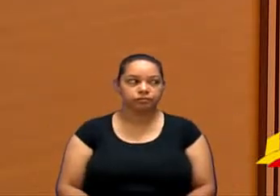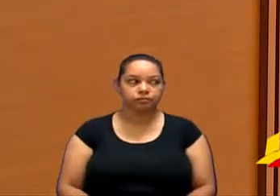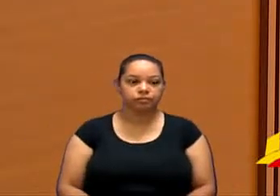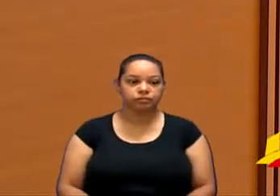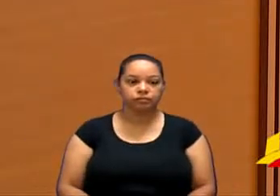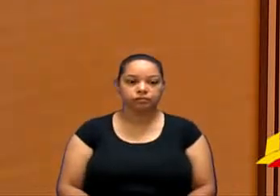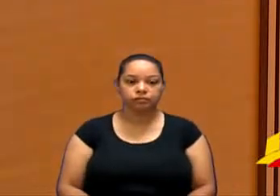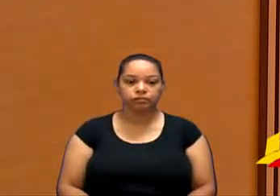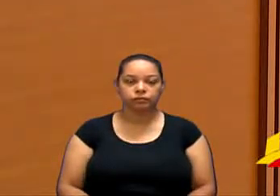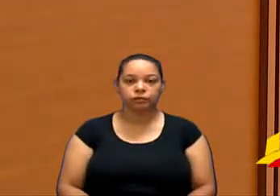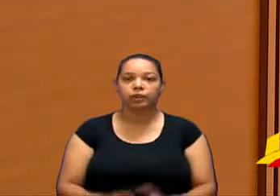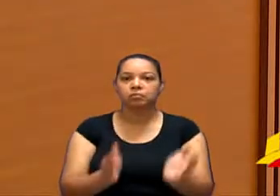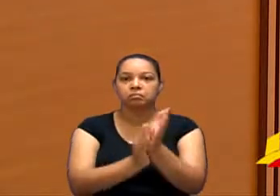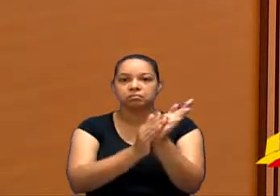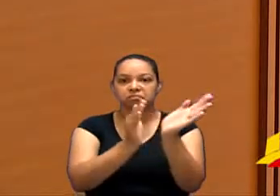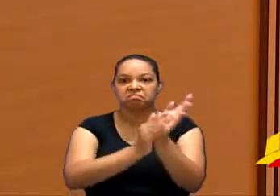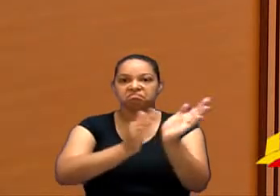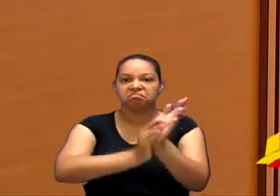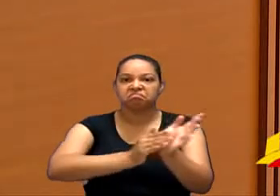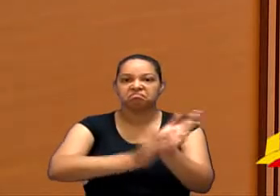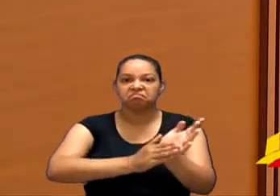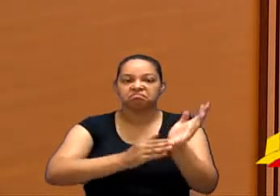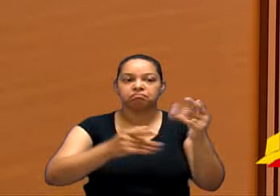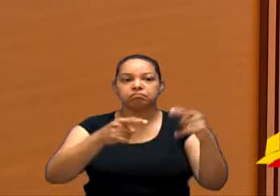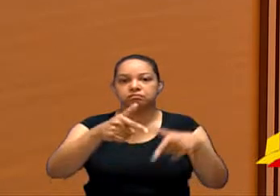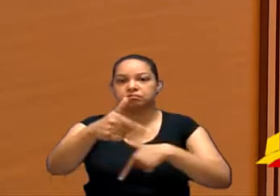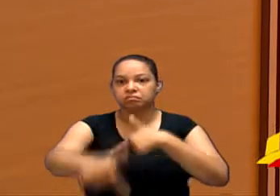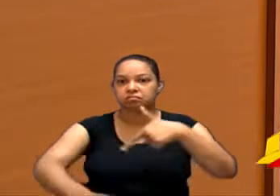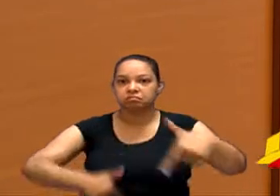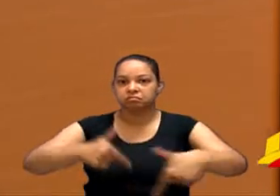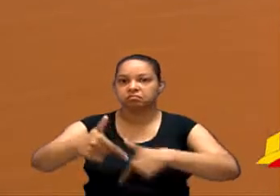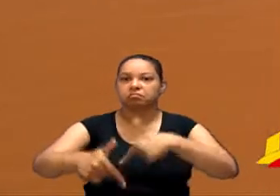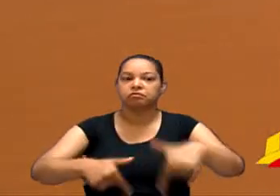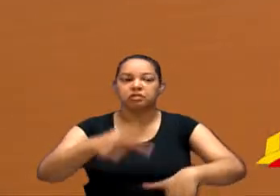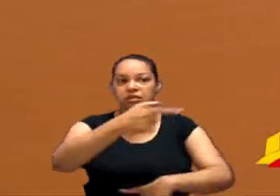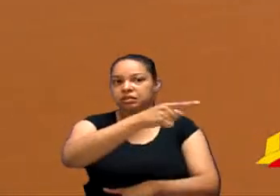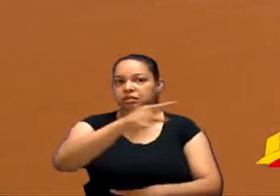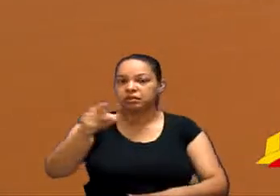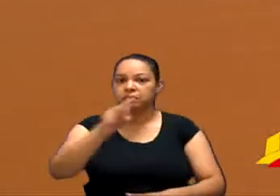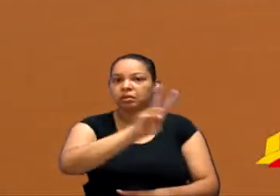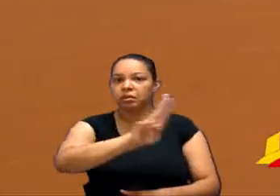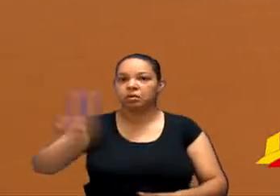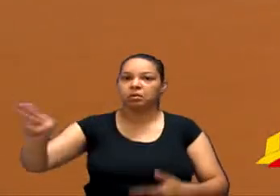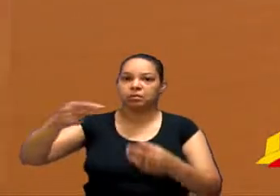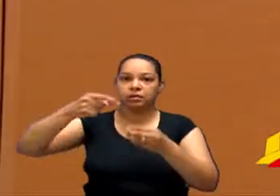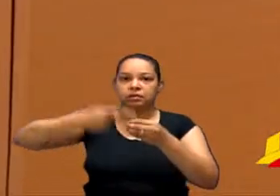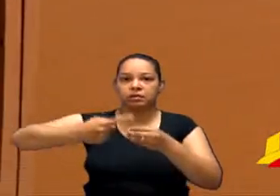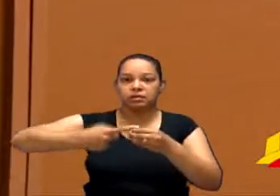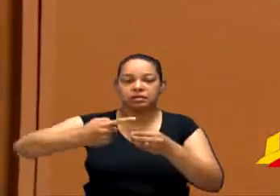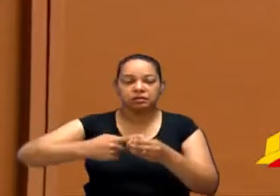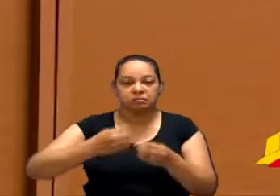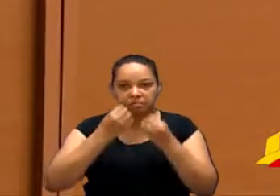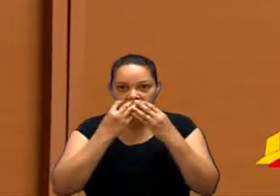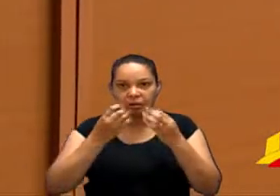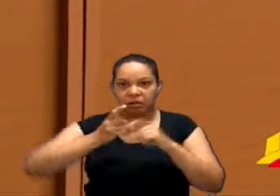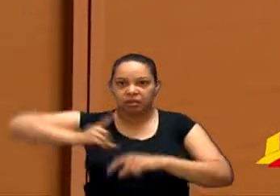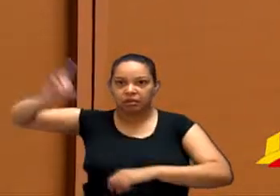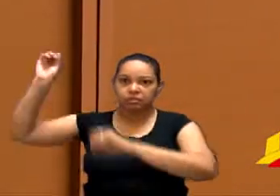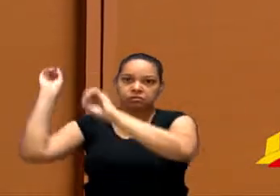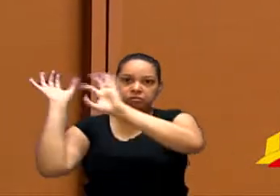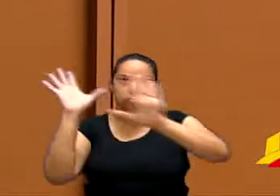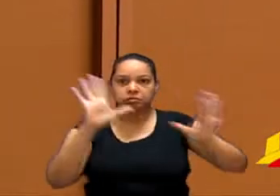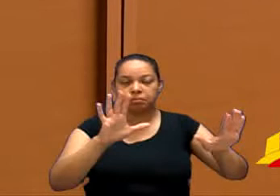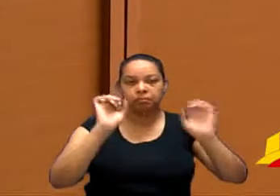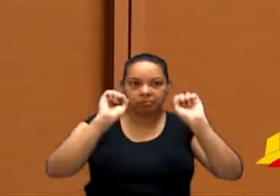mais uma vez também Meus parabéns pelo trabalho é sempre levando o nome da nossa cidade que Deus abençoe e continue e conte sempre com esta